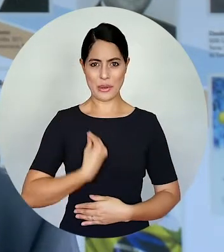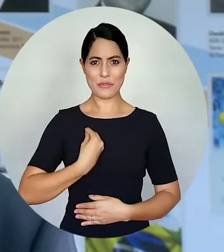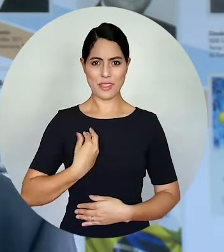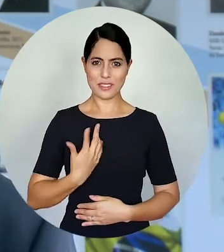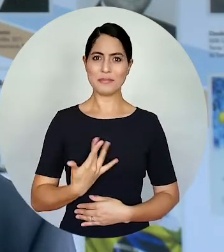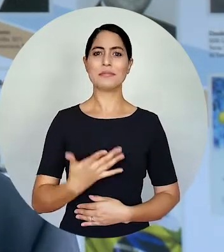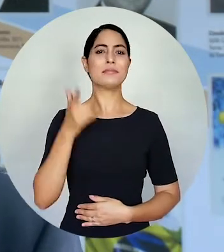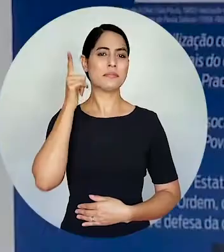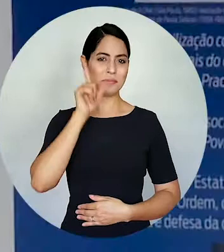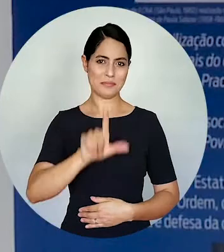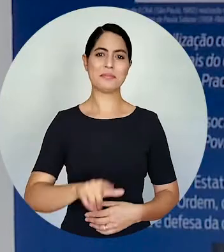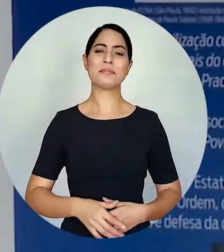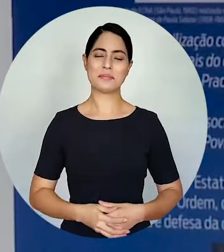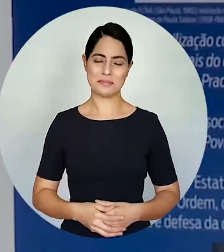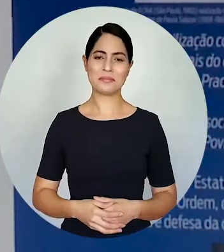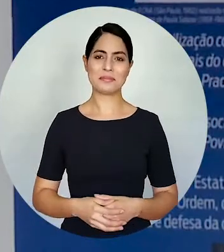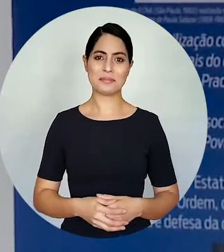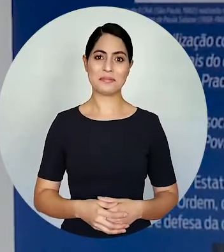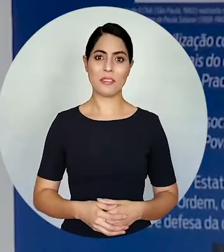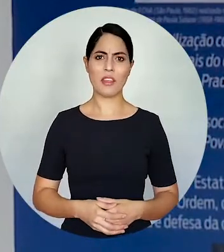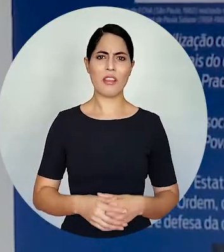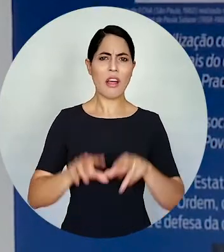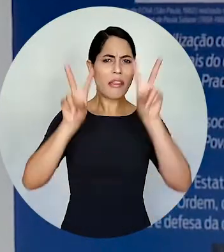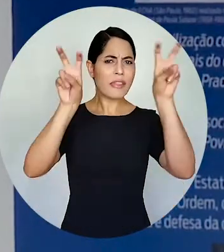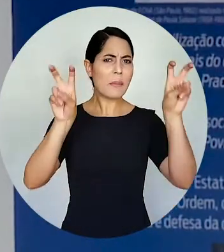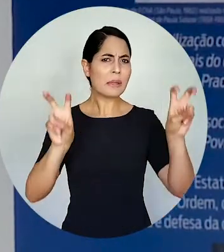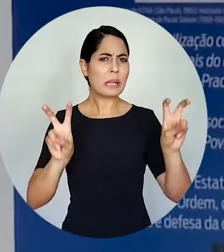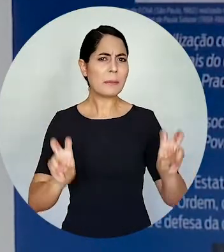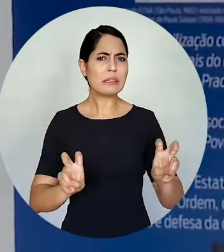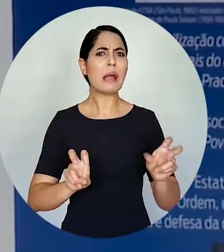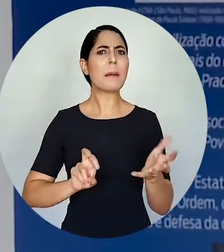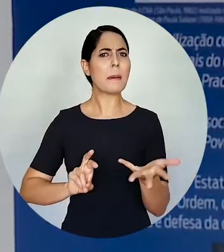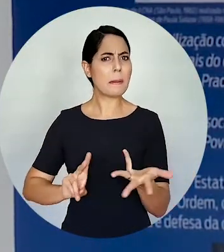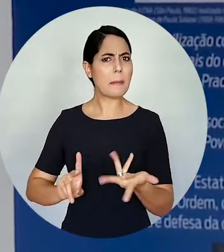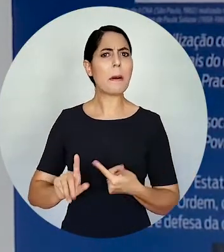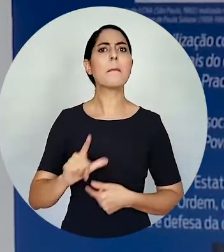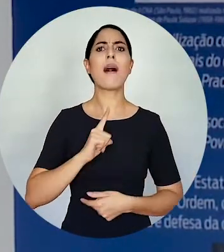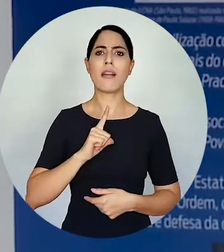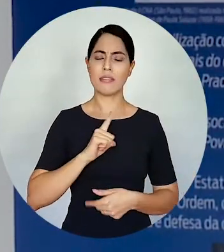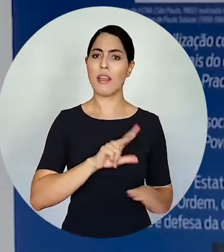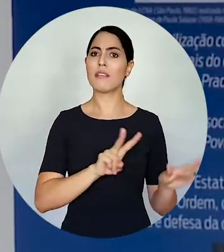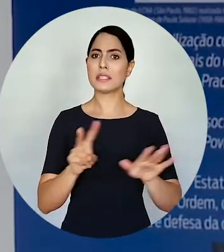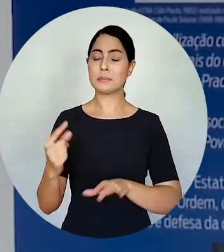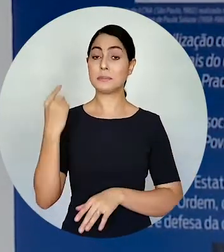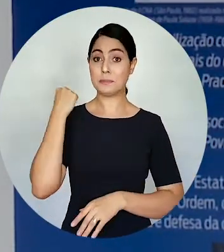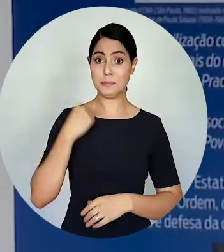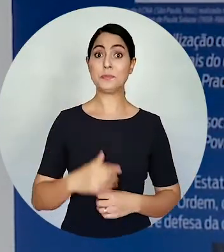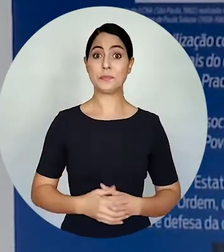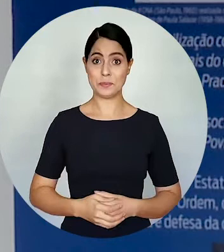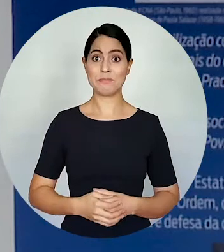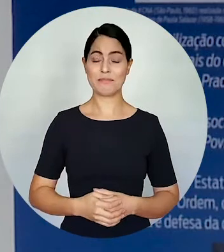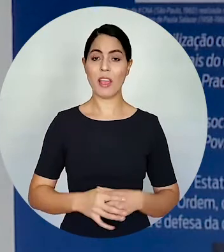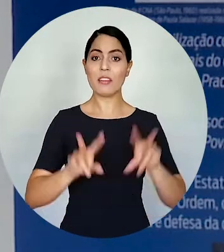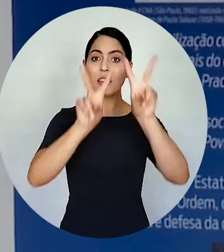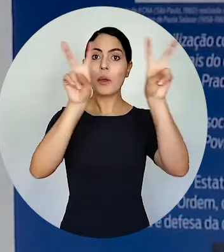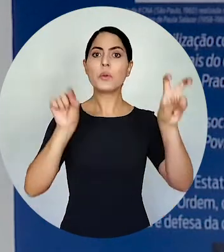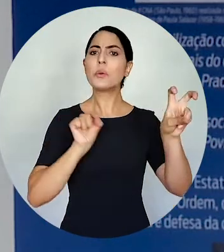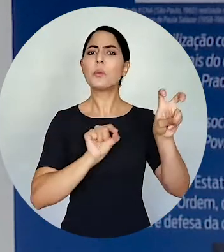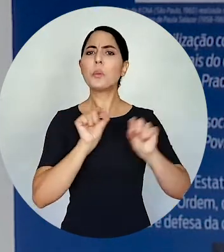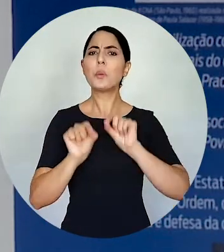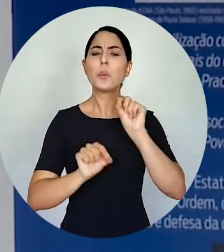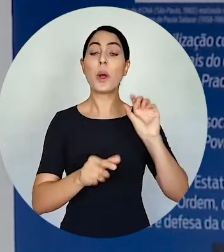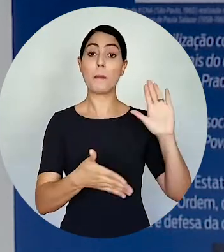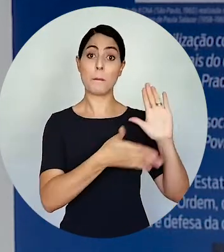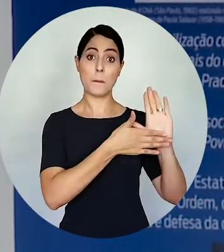todos vocês. Outros temas também foram discutidos no Conselho Pleno da última semana. Um deles contempla a aprovação